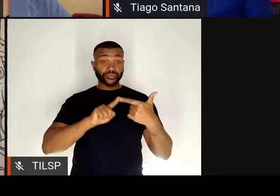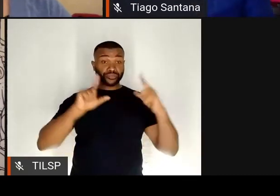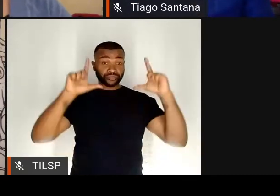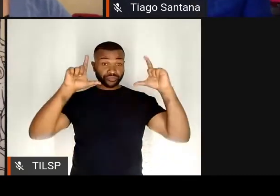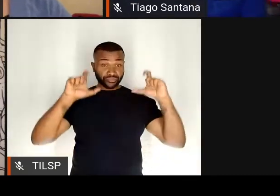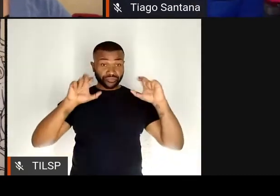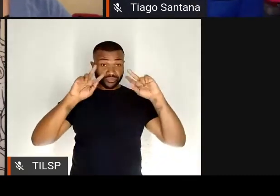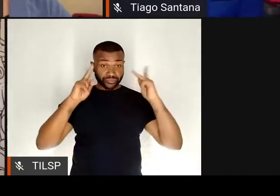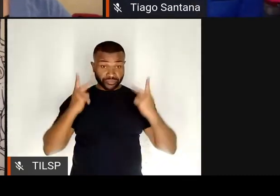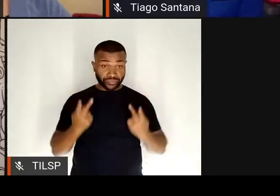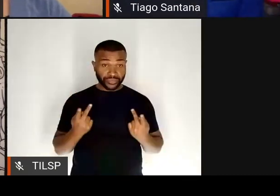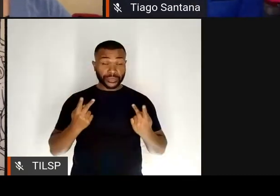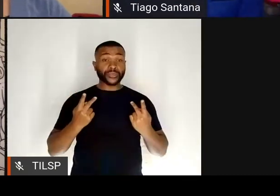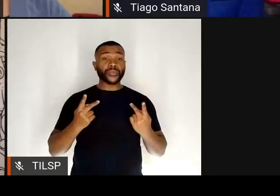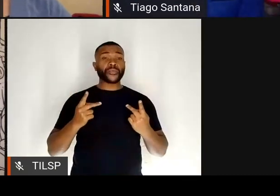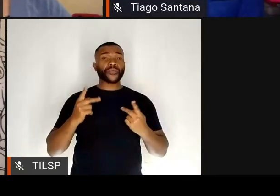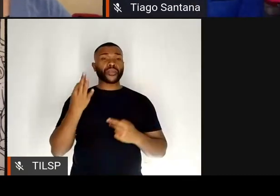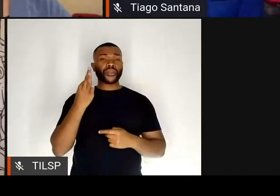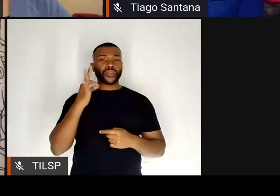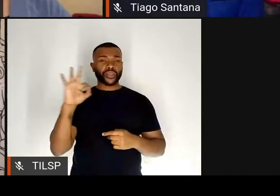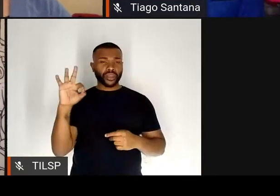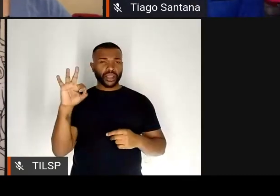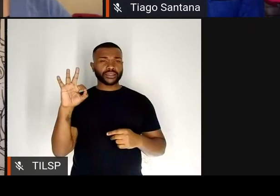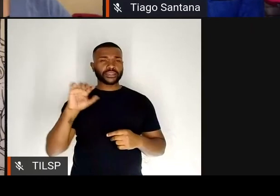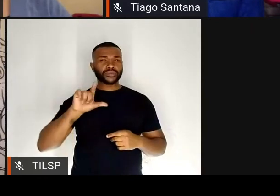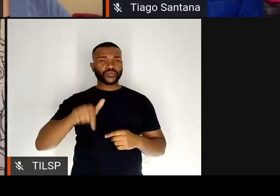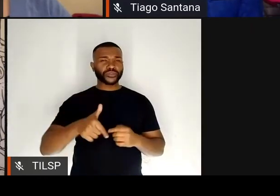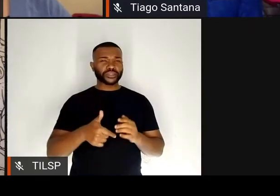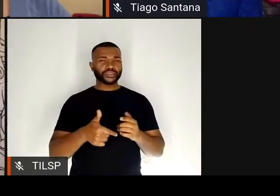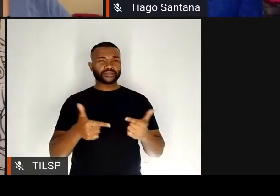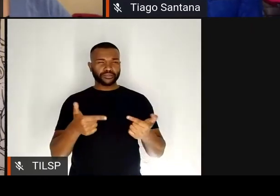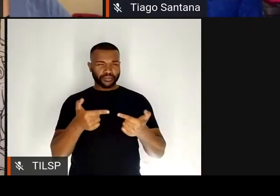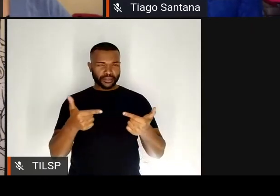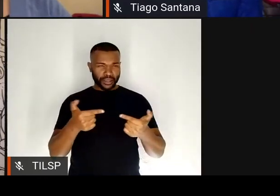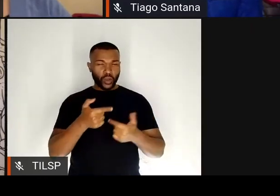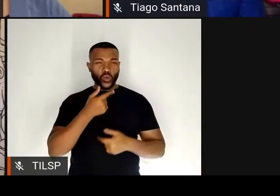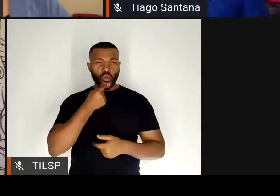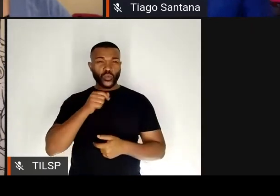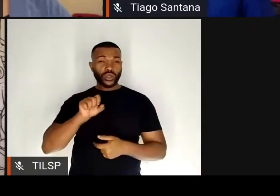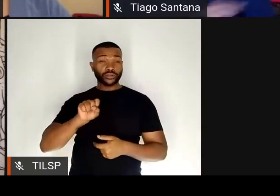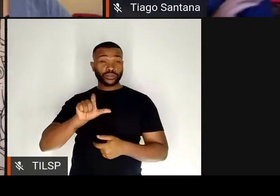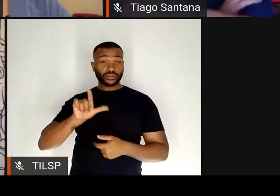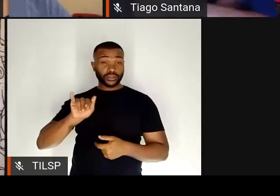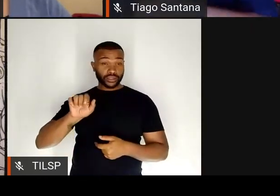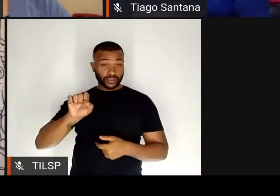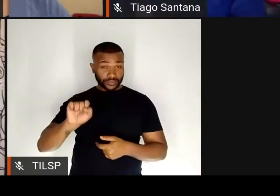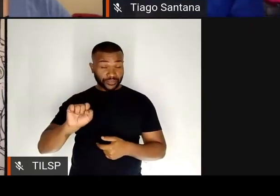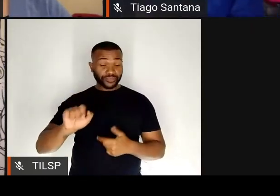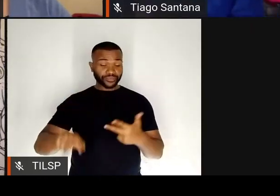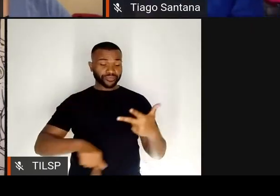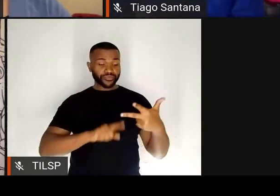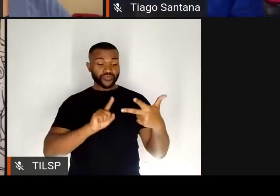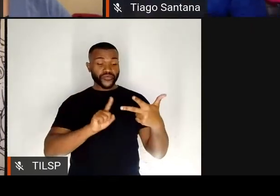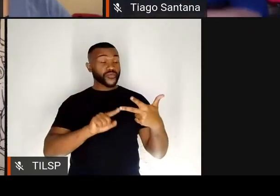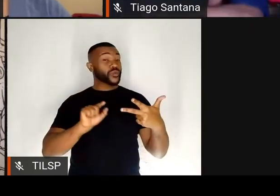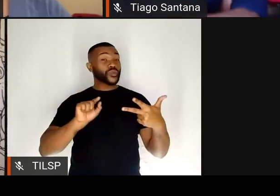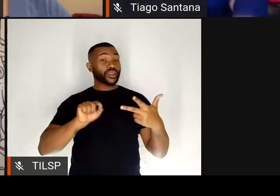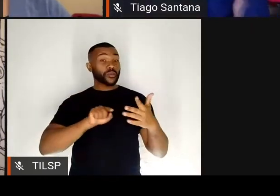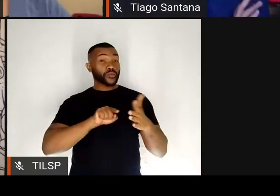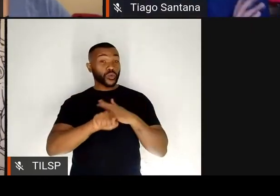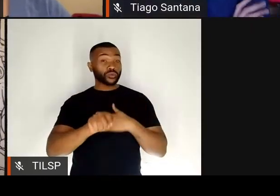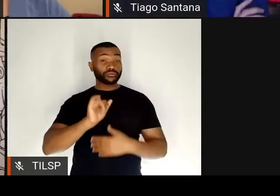no pós-guerra, né? Pelo Silas de Paula, acho que especificamente para a Érica. E as questões da